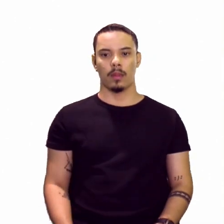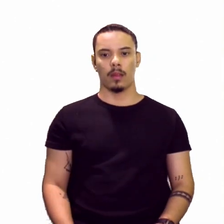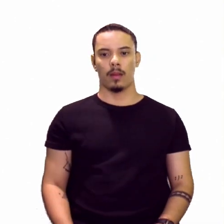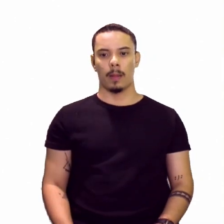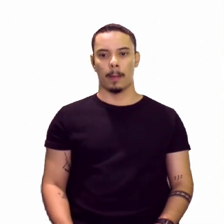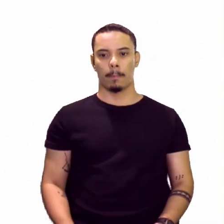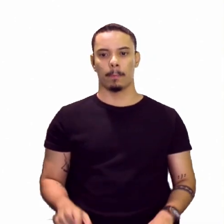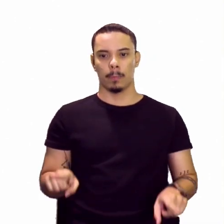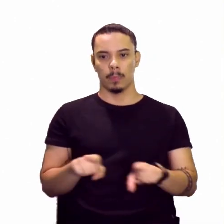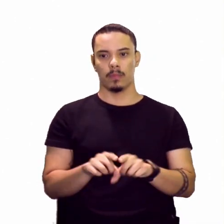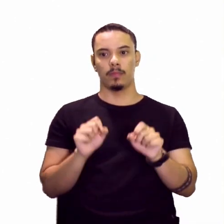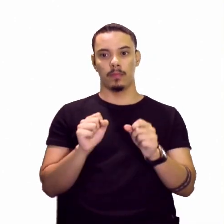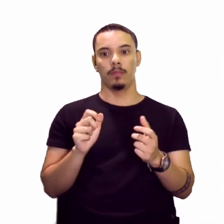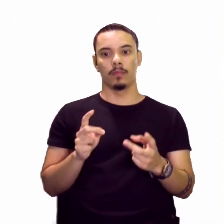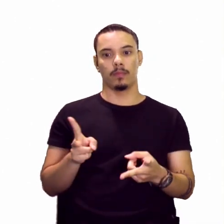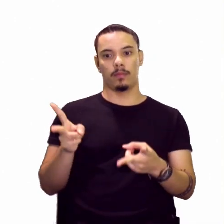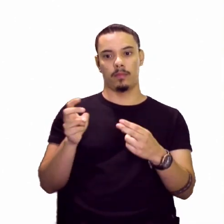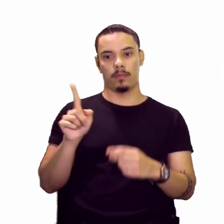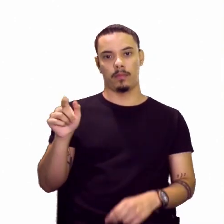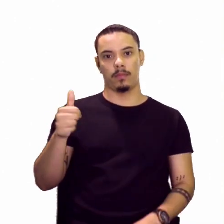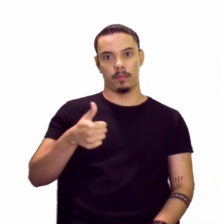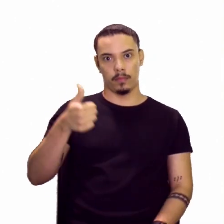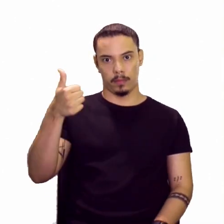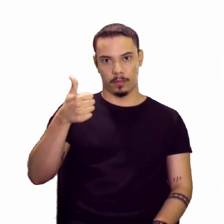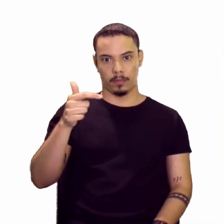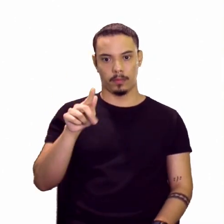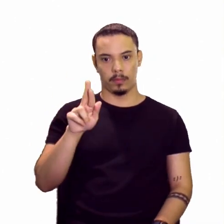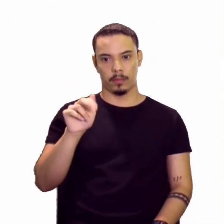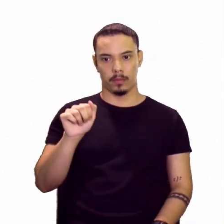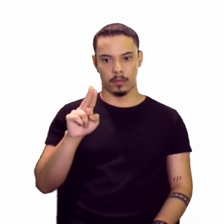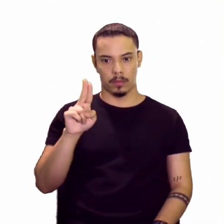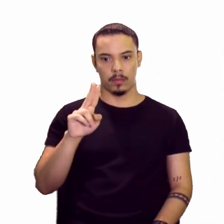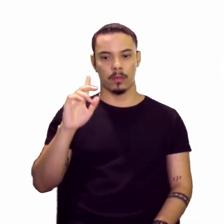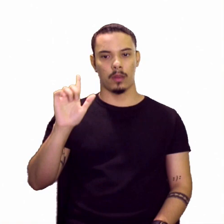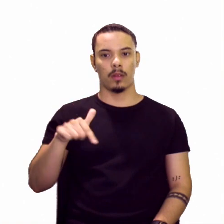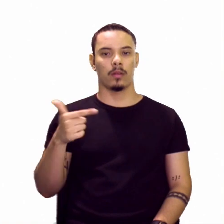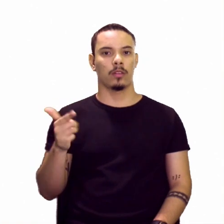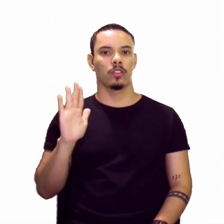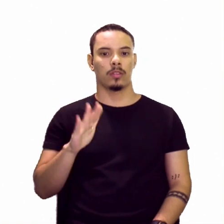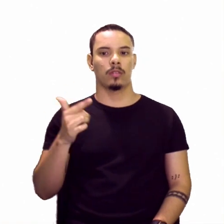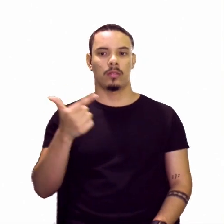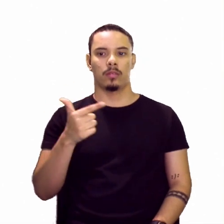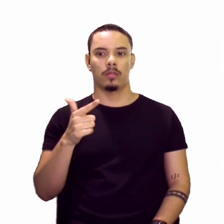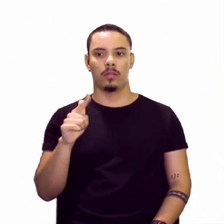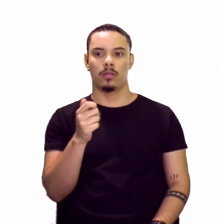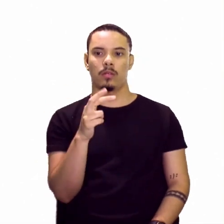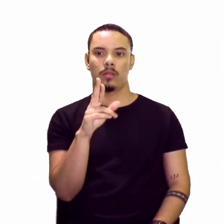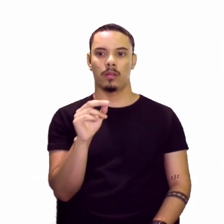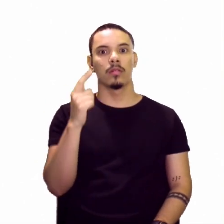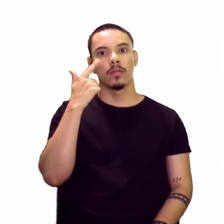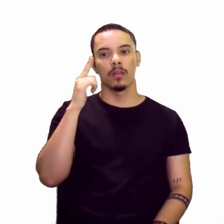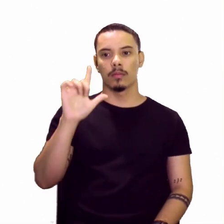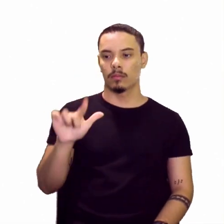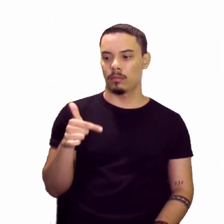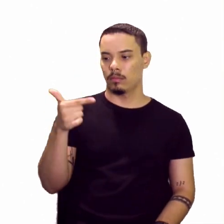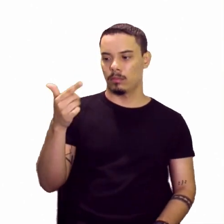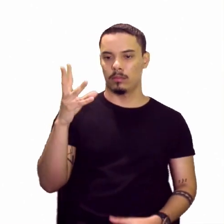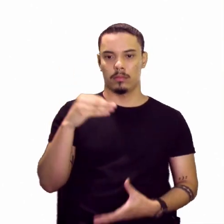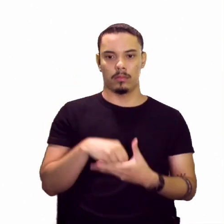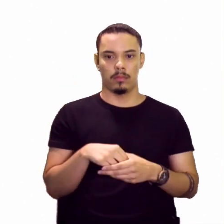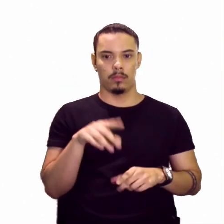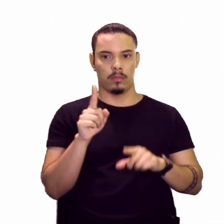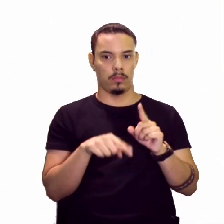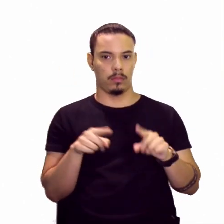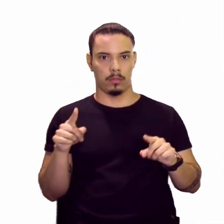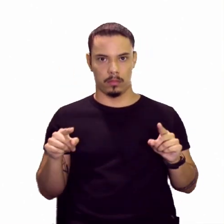nós podemos perceber que essa função é de primeiro grau, né? Grau, a outra já é de segundo, né? É só olhar para o maior expoente que está na variável, né? Então, como